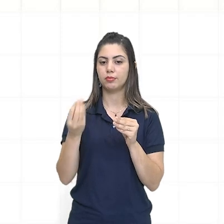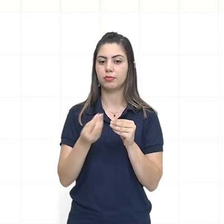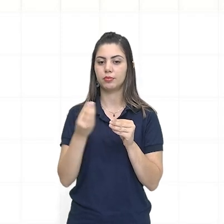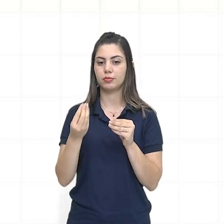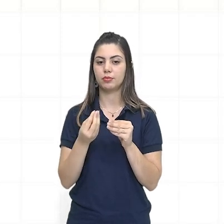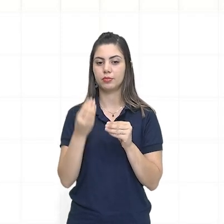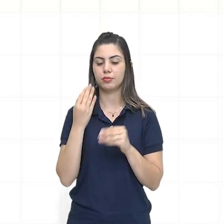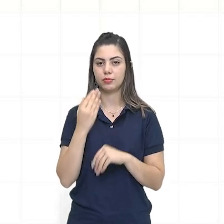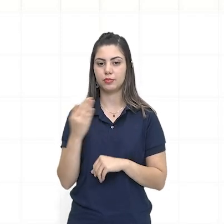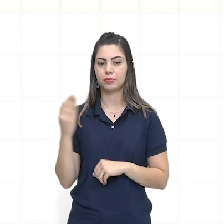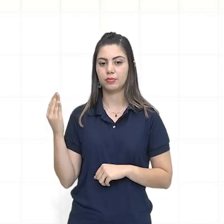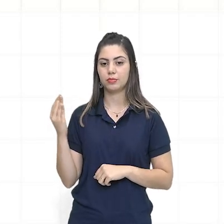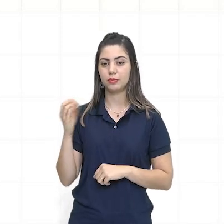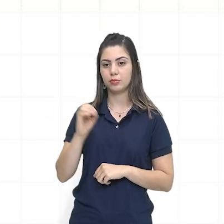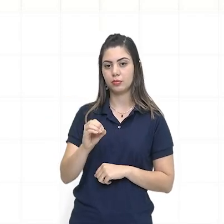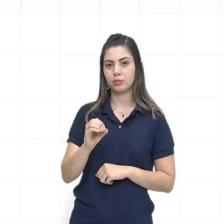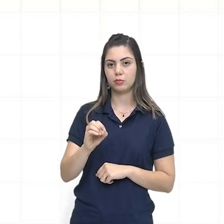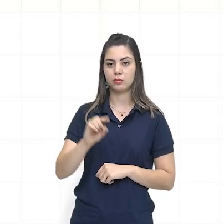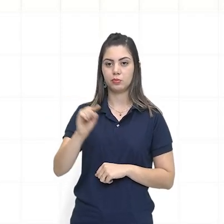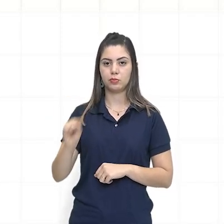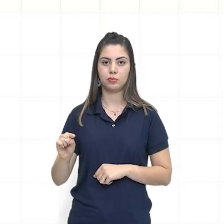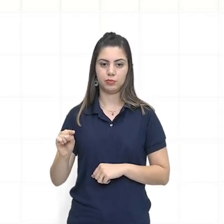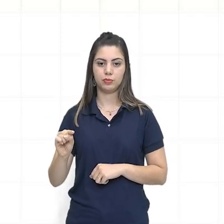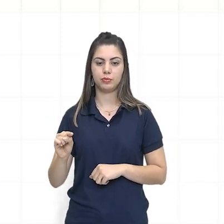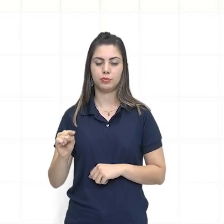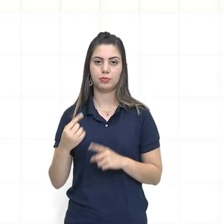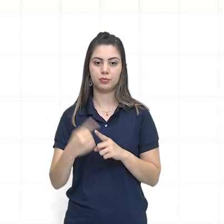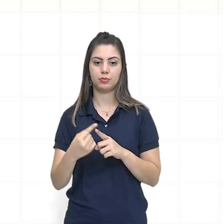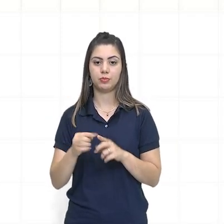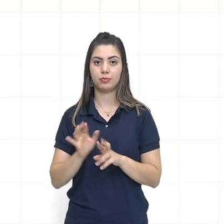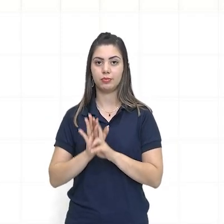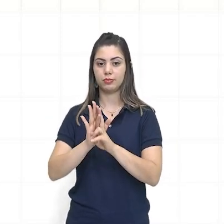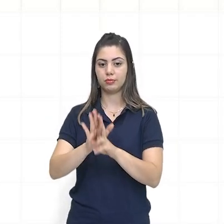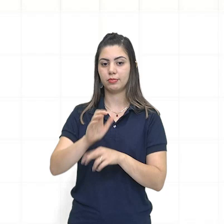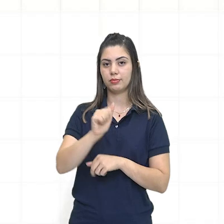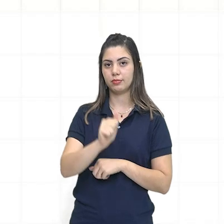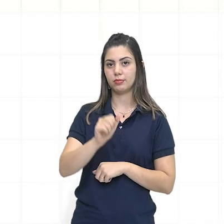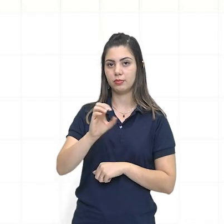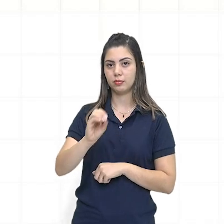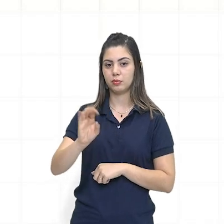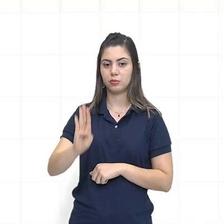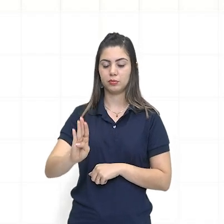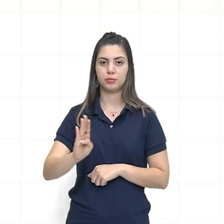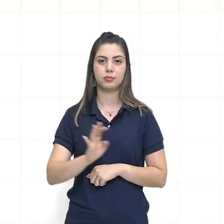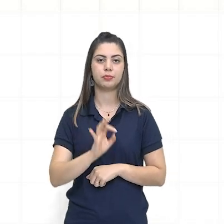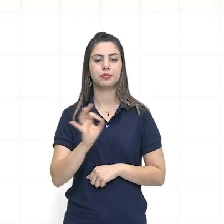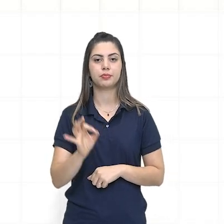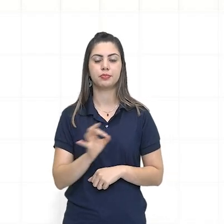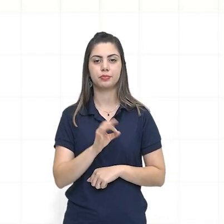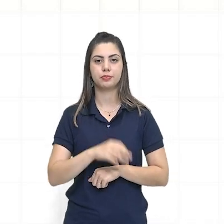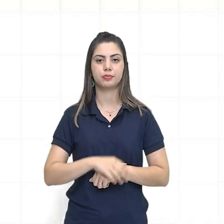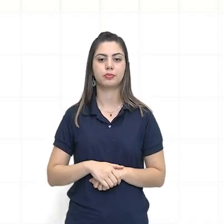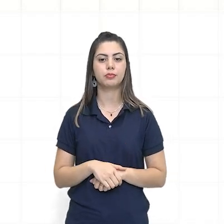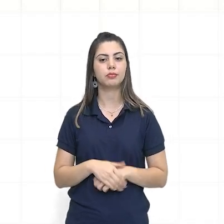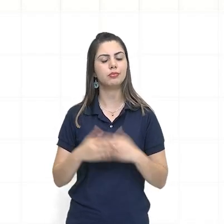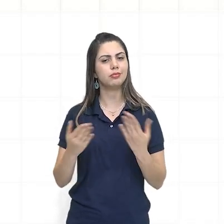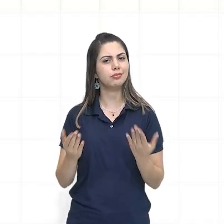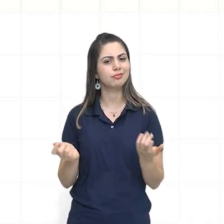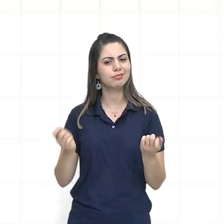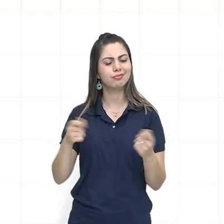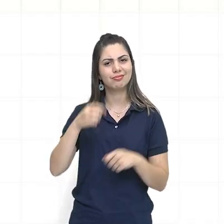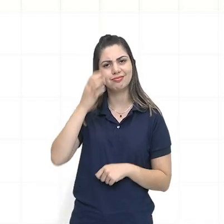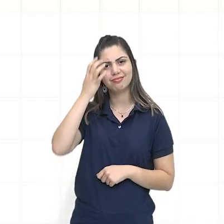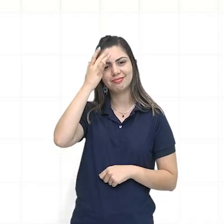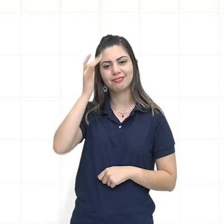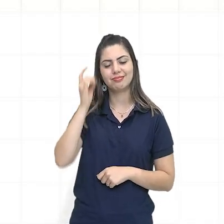de ângulo O com o circunflexo aqui em cima. Mas a indicação AOB facilita